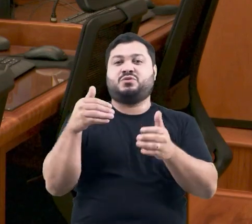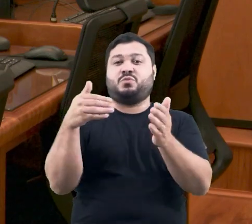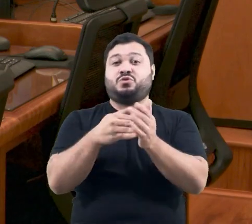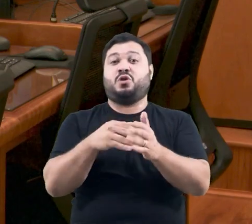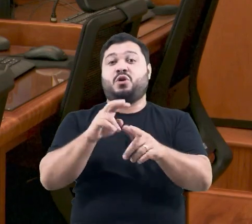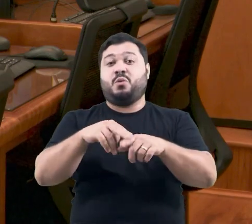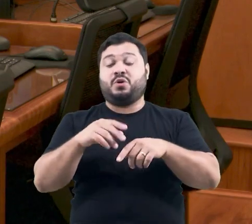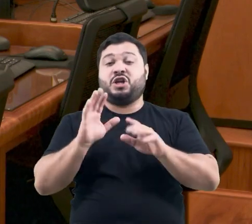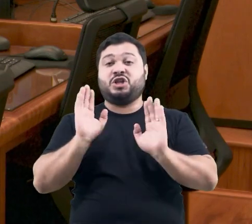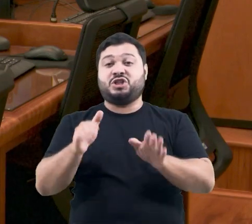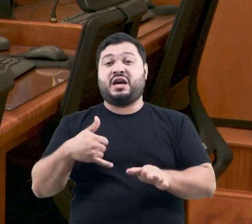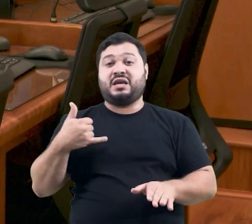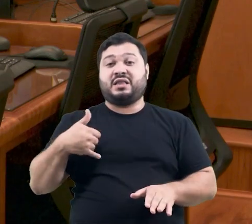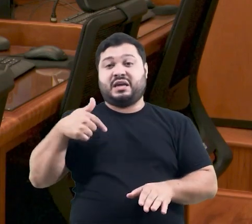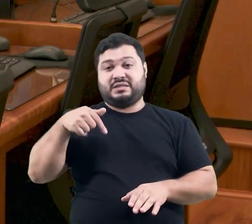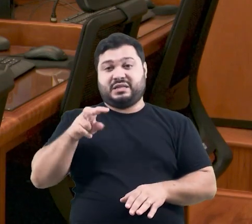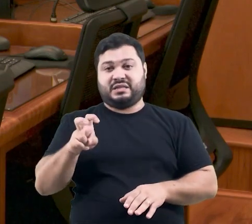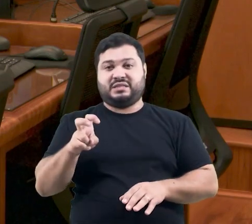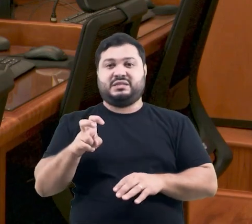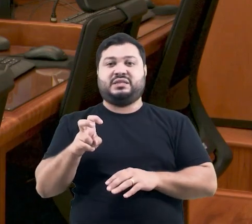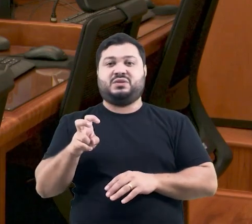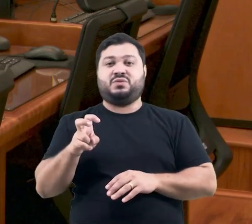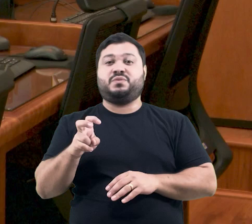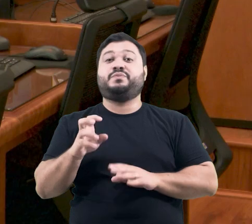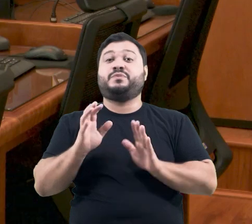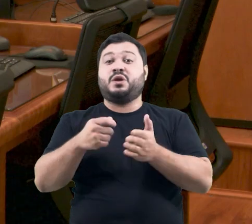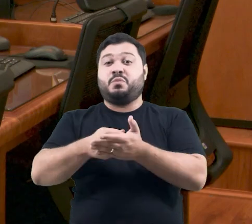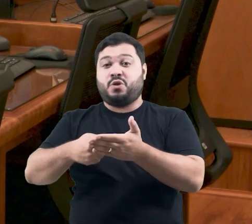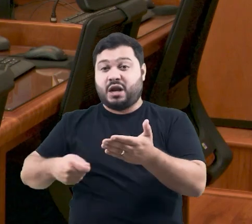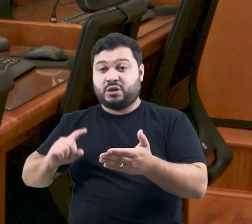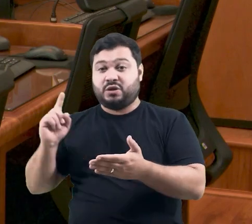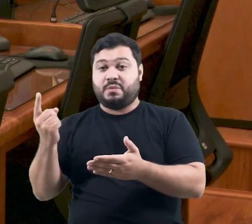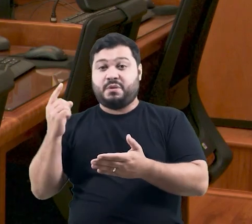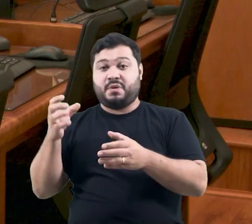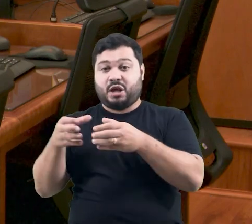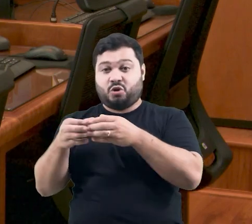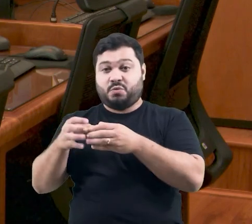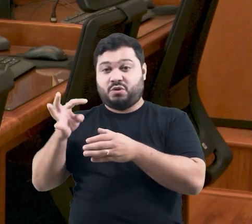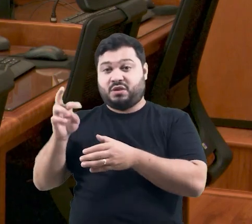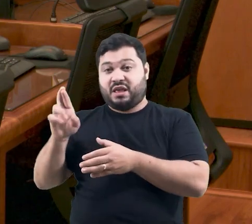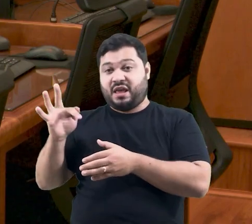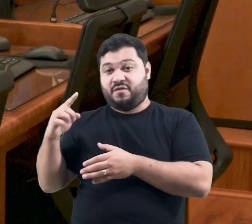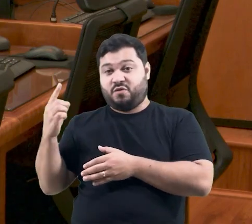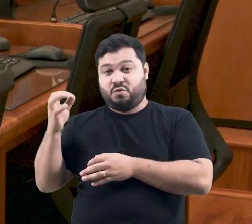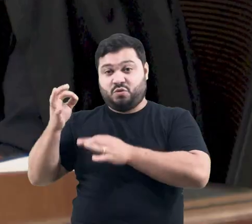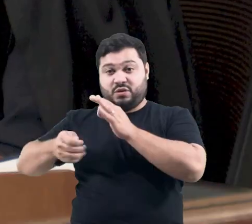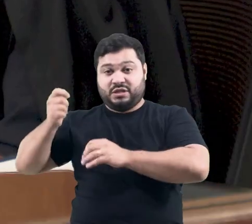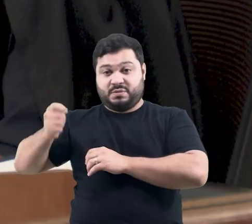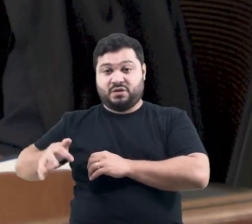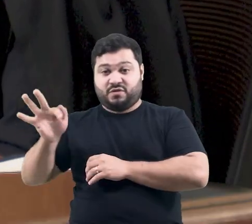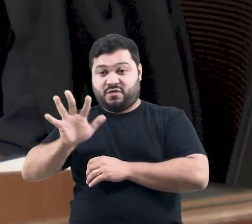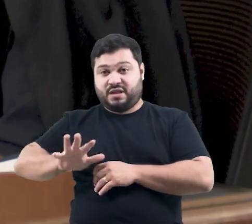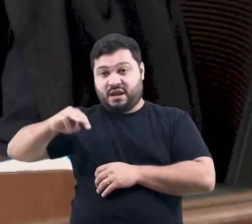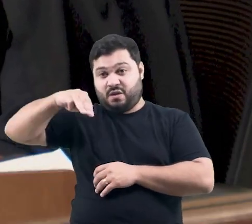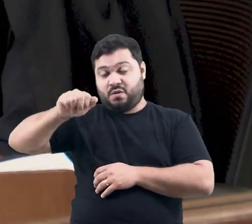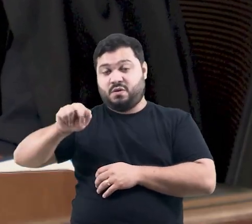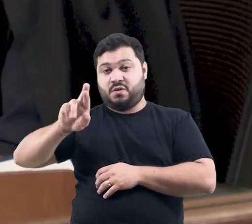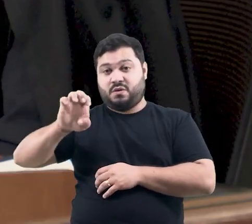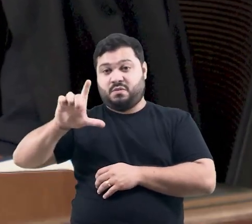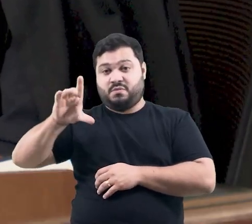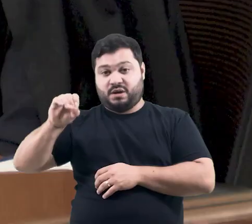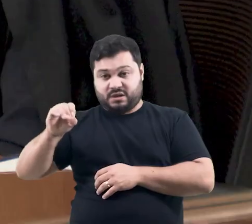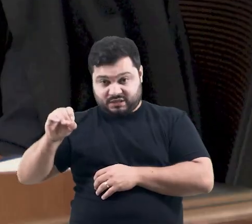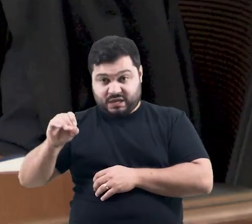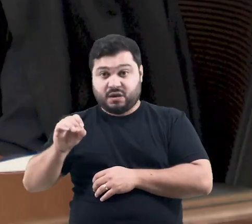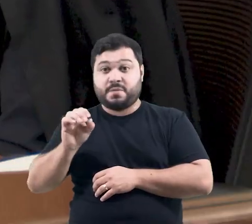desligamento compulsório dele, por ter completado 75 anos de idade. Para o relator na primeira turma do TRF1, desembargador federal